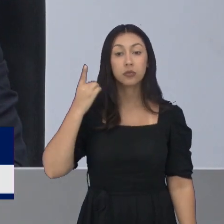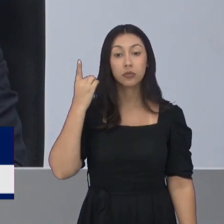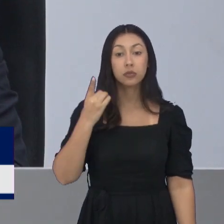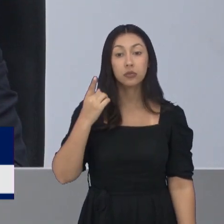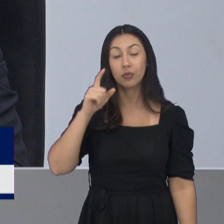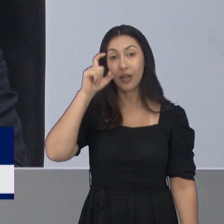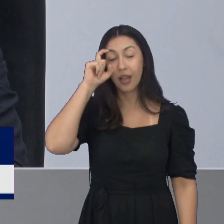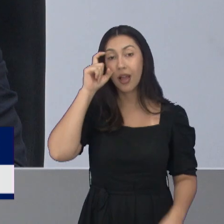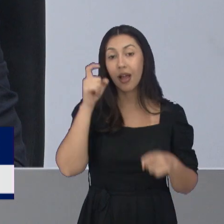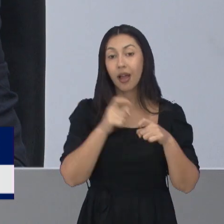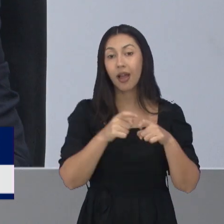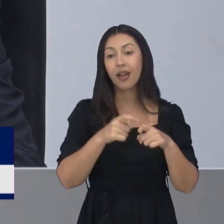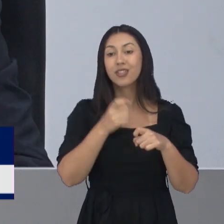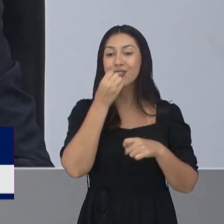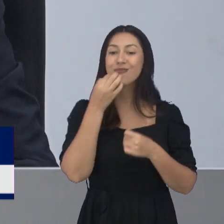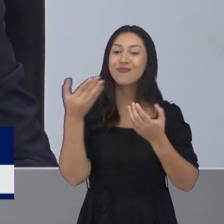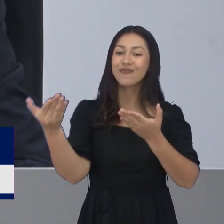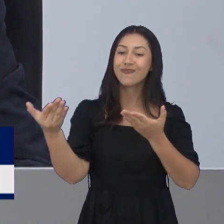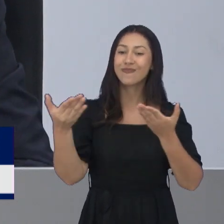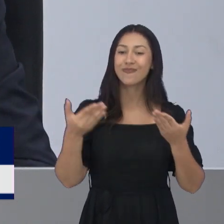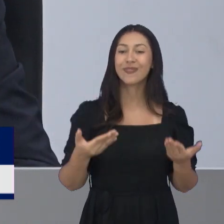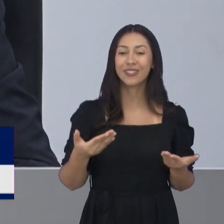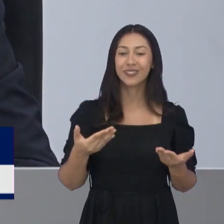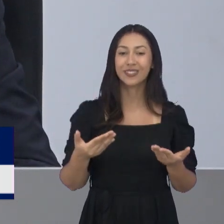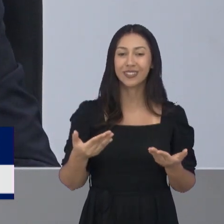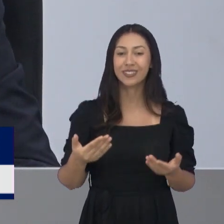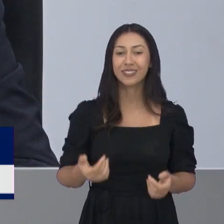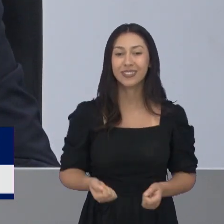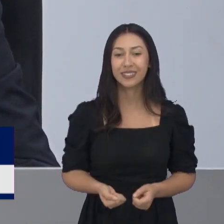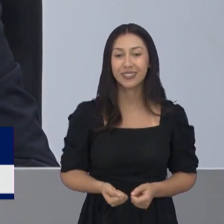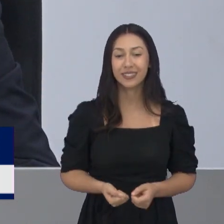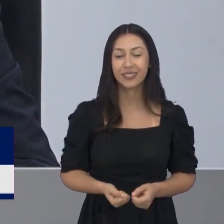doutor Elton. Seja bem-vindo a essa Casa de Lei, deputado.